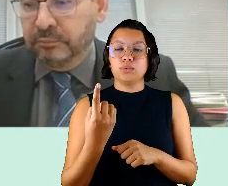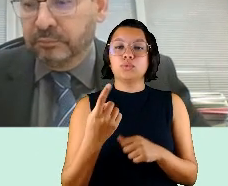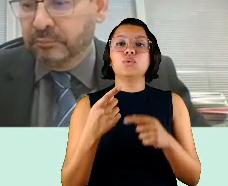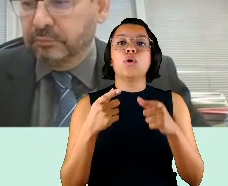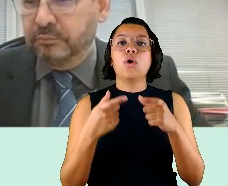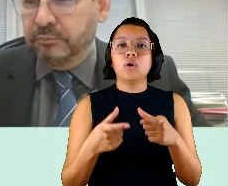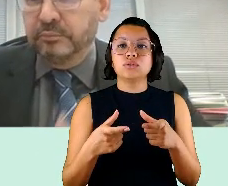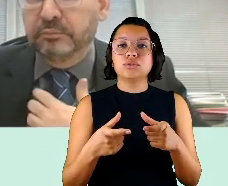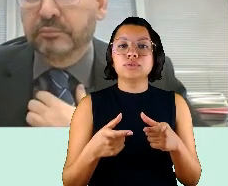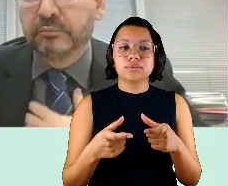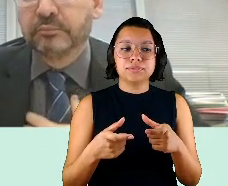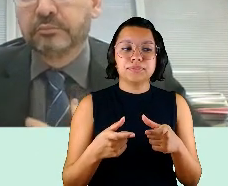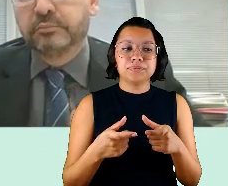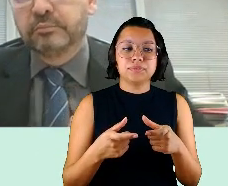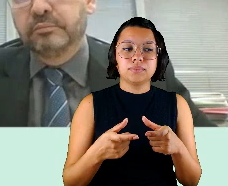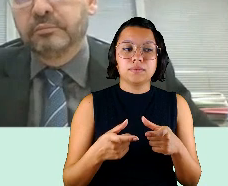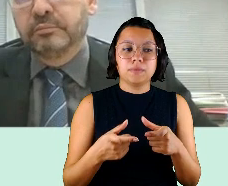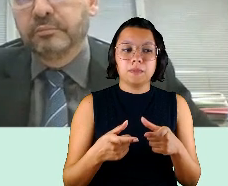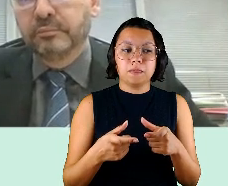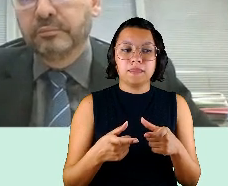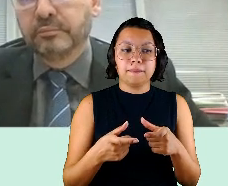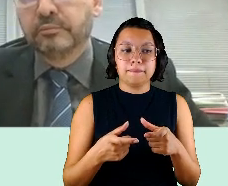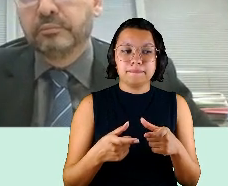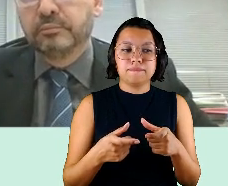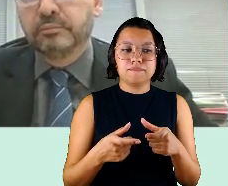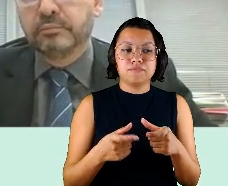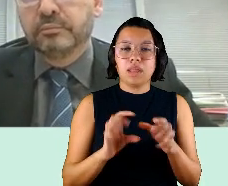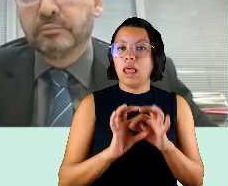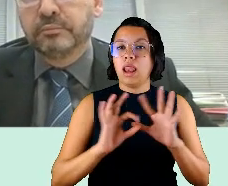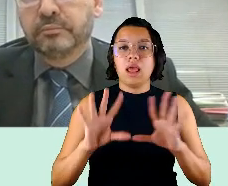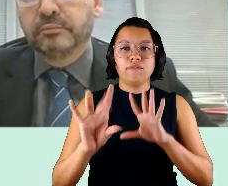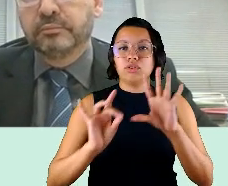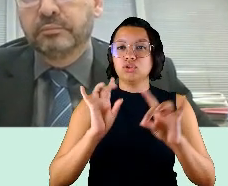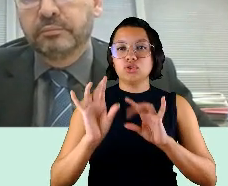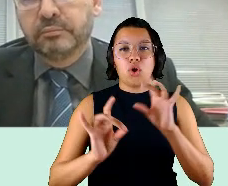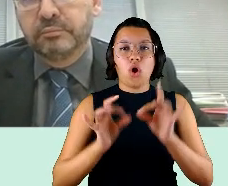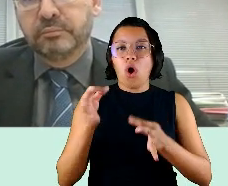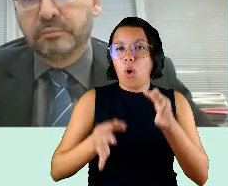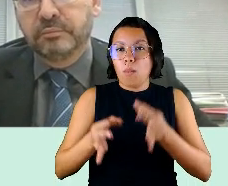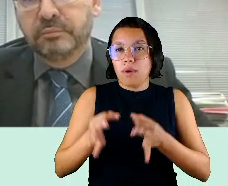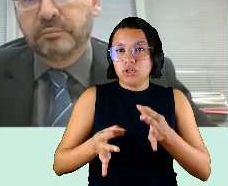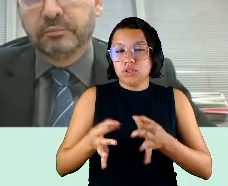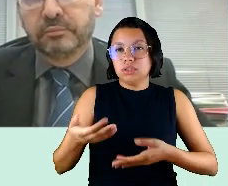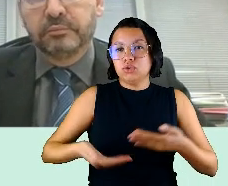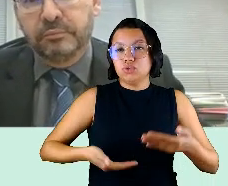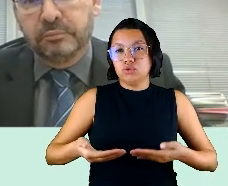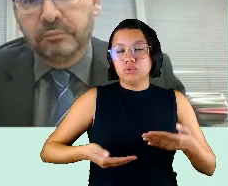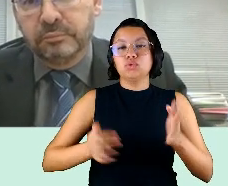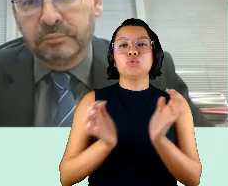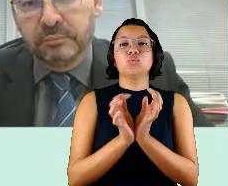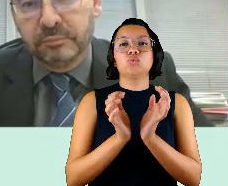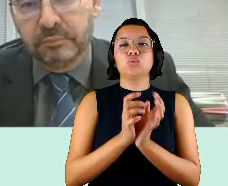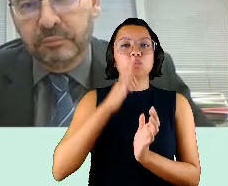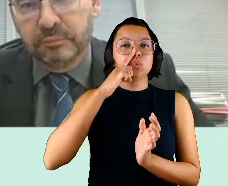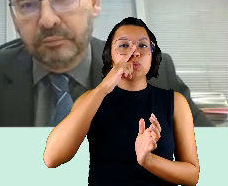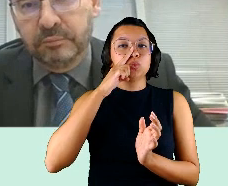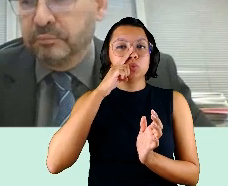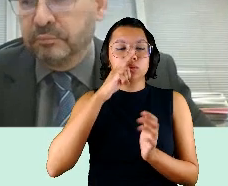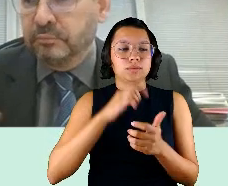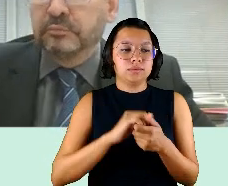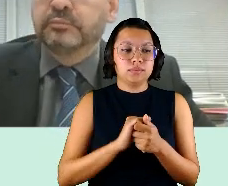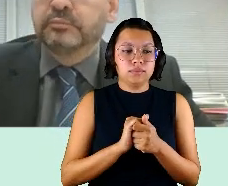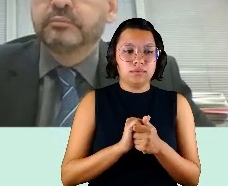onde se facultou aos magistrados e aos servidores do grupo de risco